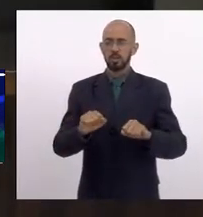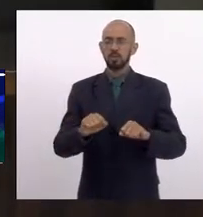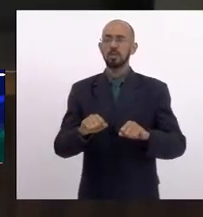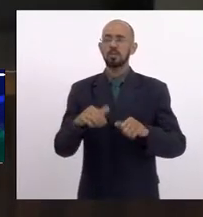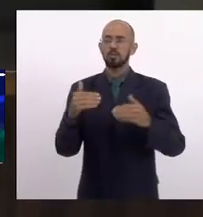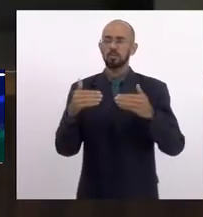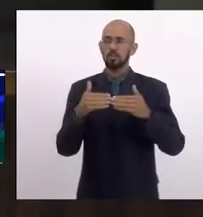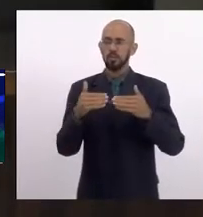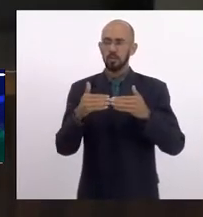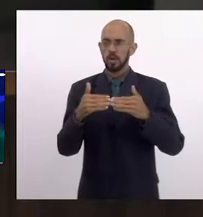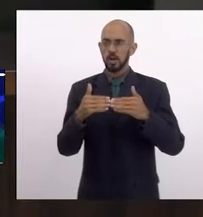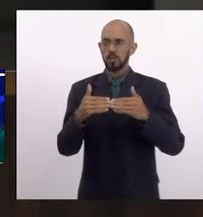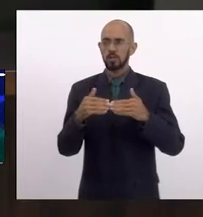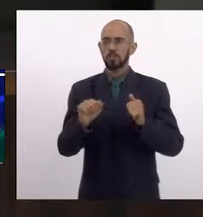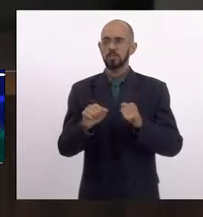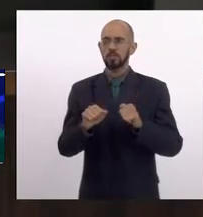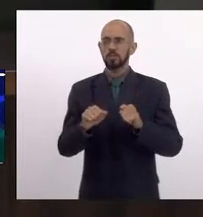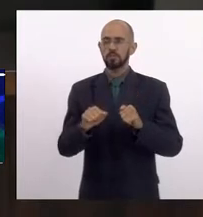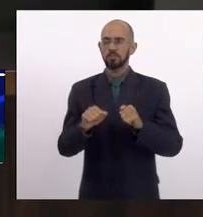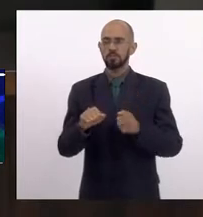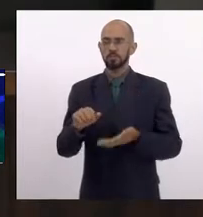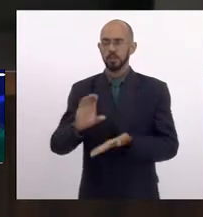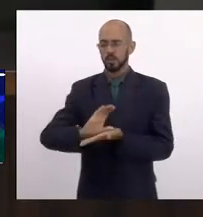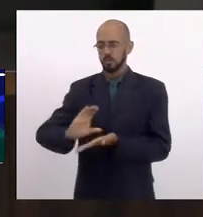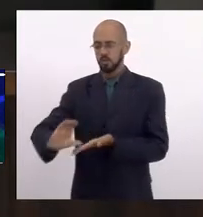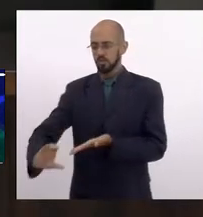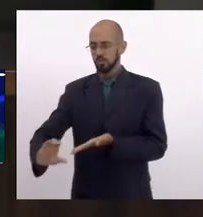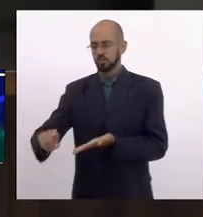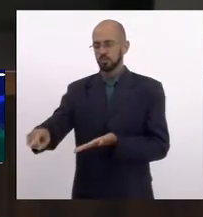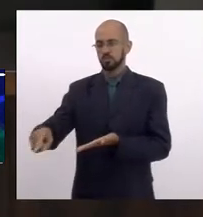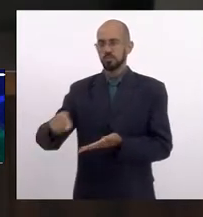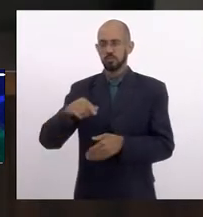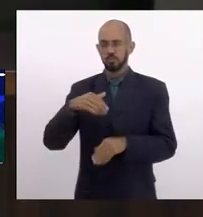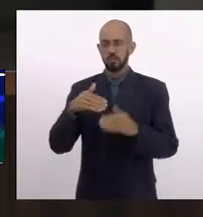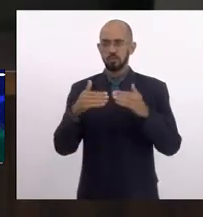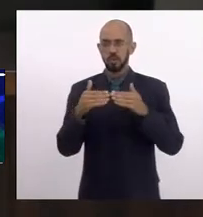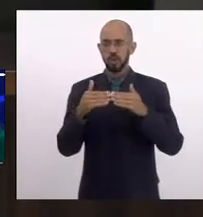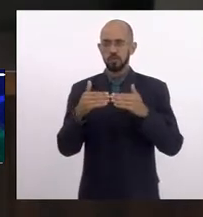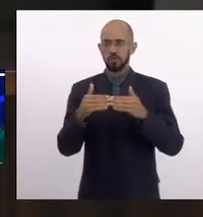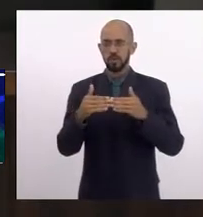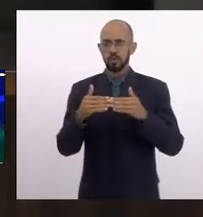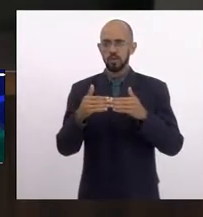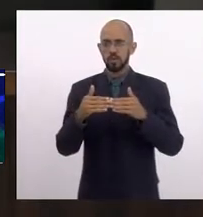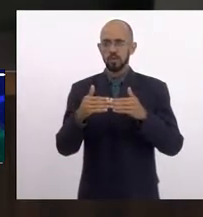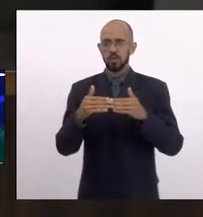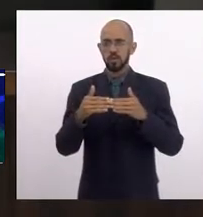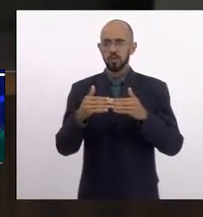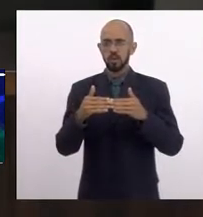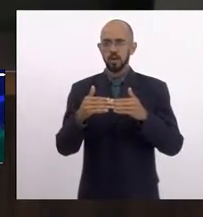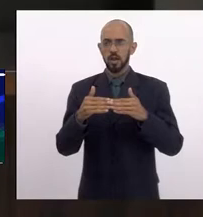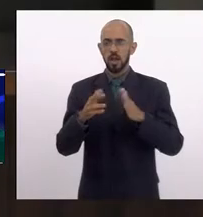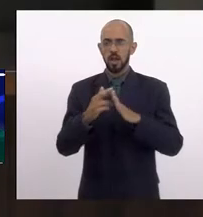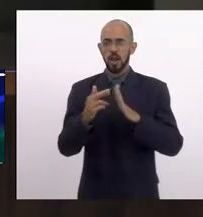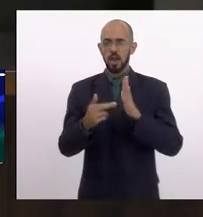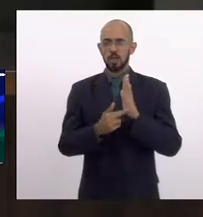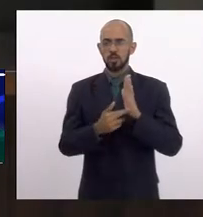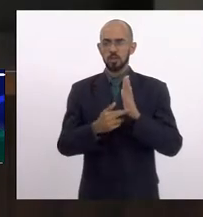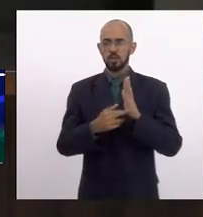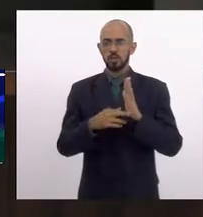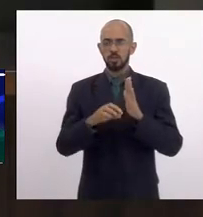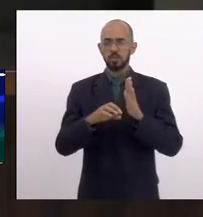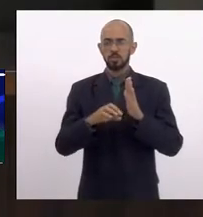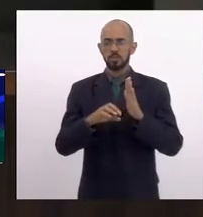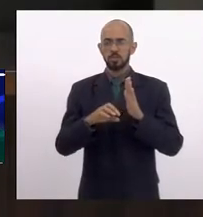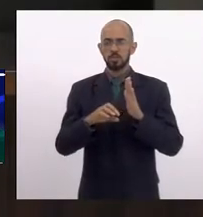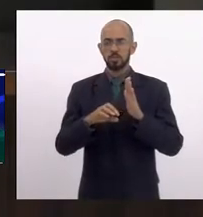controle da arrecadação é favorável e de orçamento favorável relatório de Carlos minc Chiquinho da Mangueira Carlos